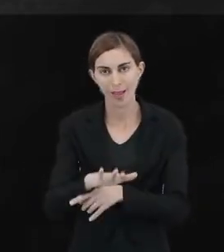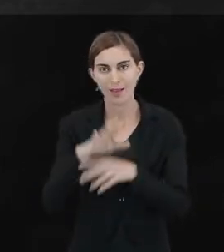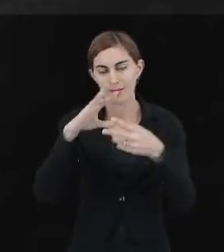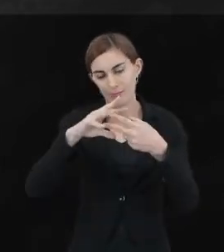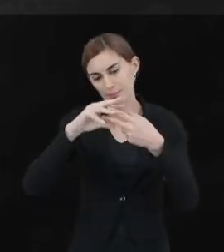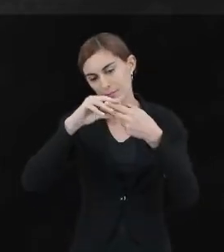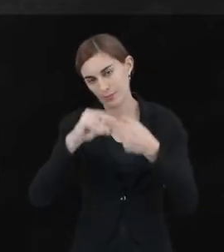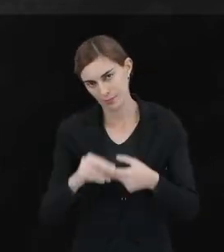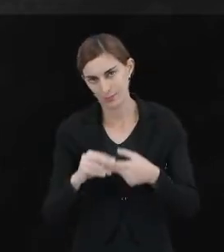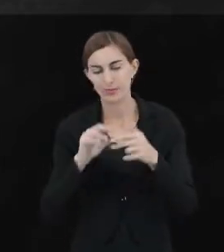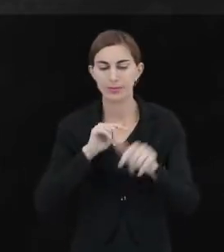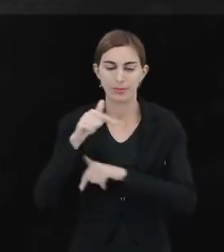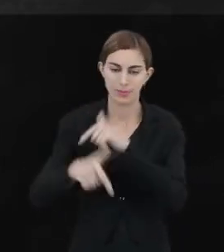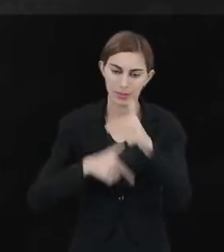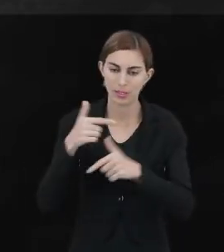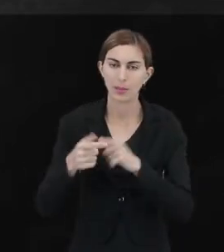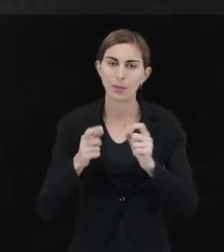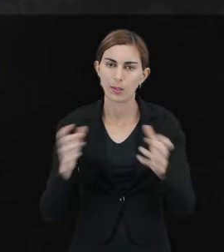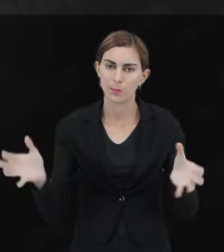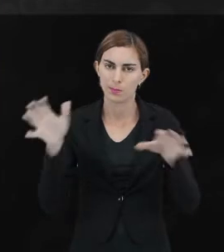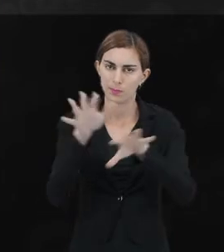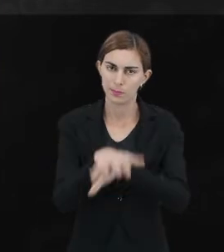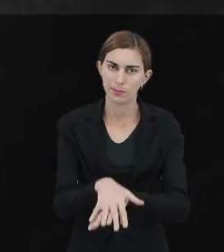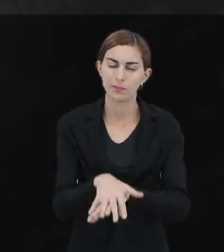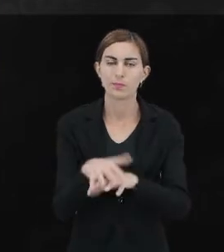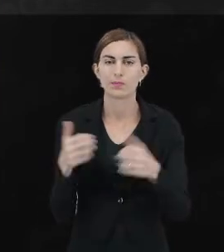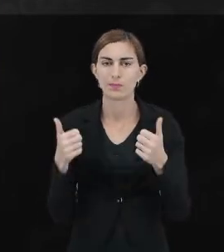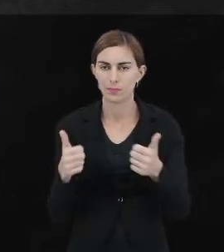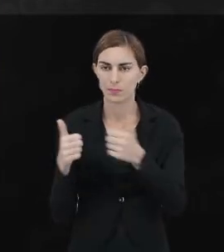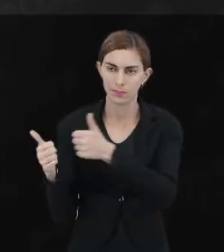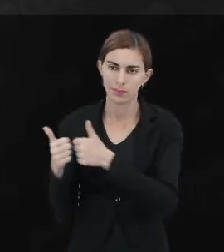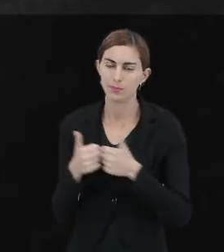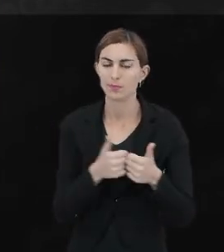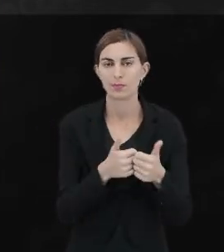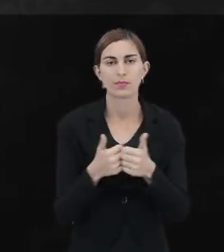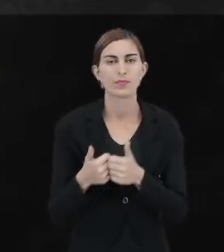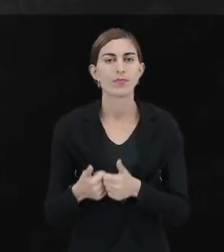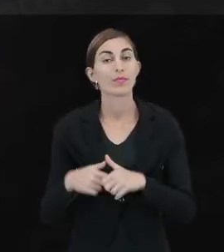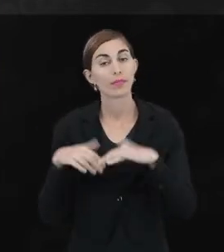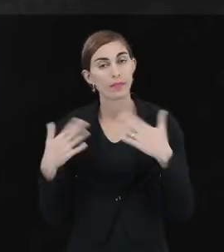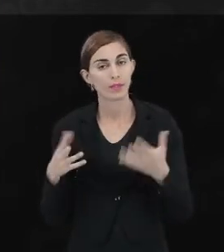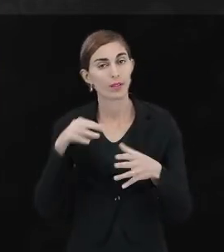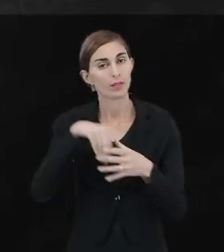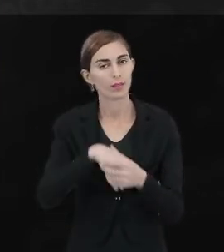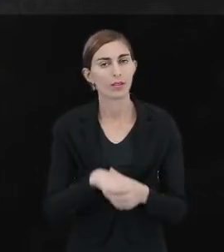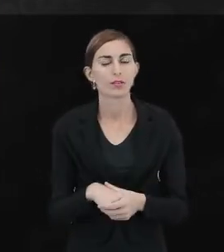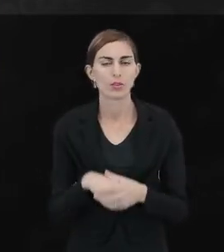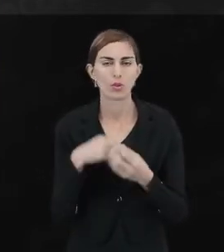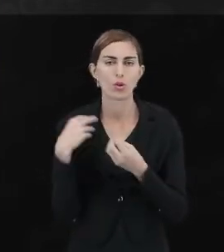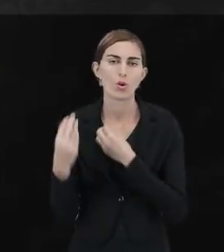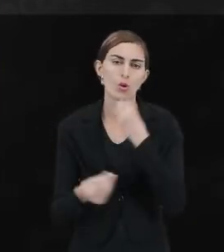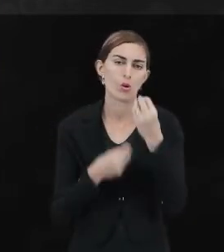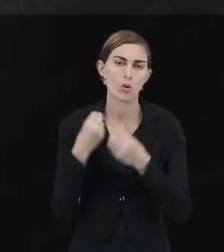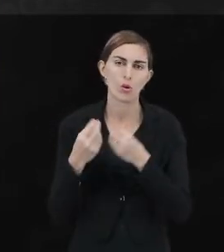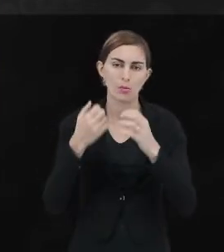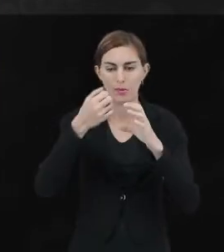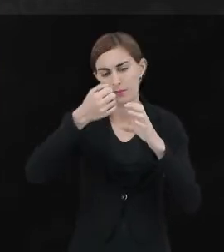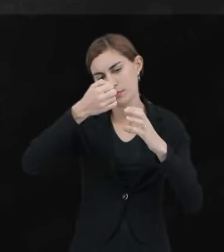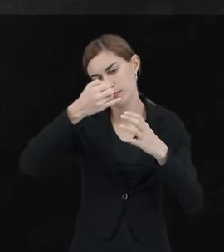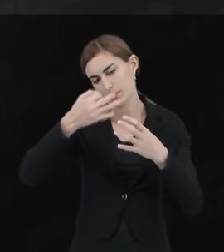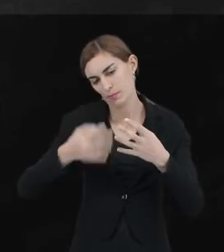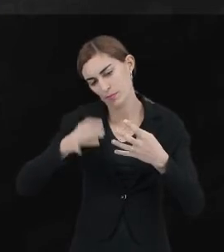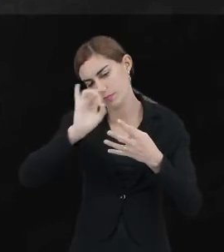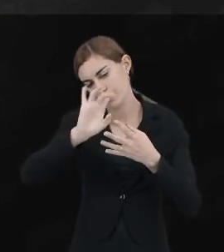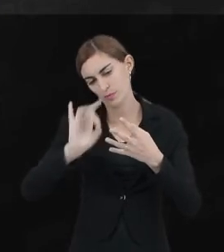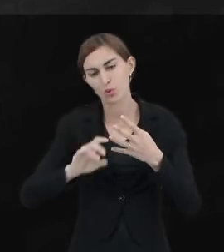diálogo seja estabelecido e o trabalho integrado. Então, dentro disso, como é que a gente poderia definir